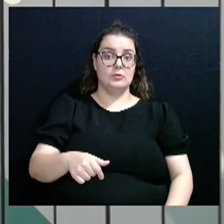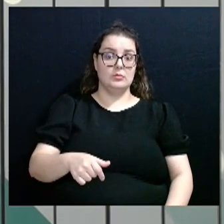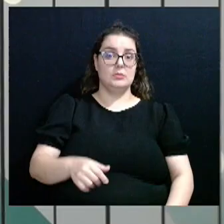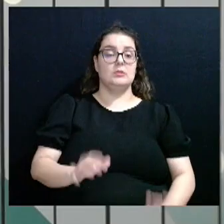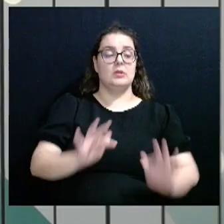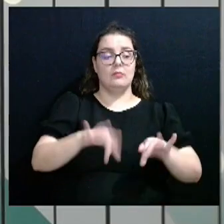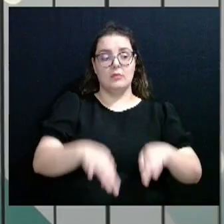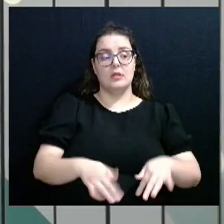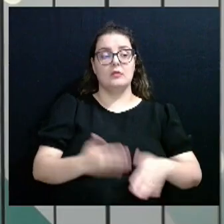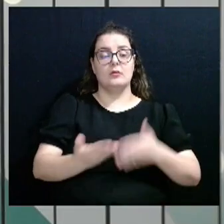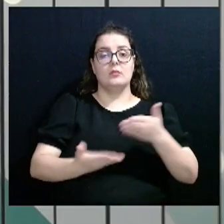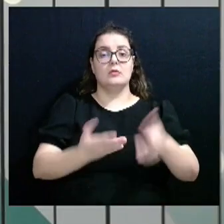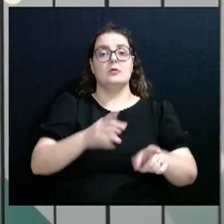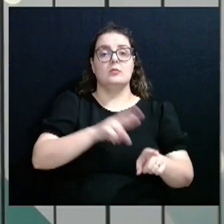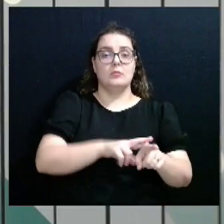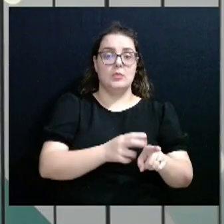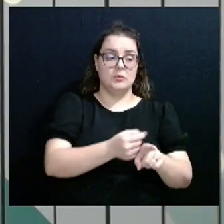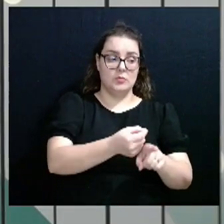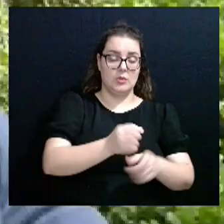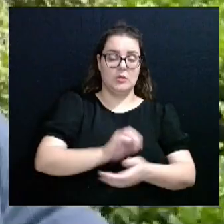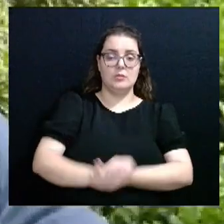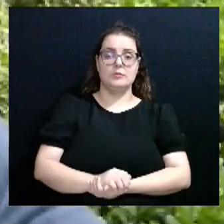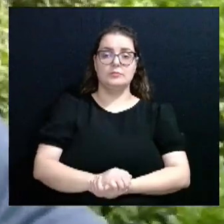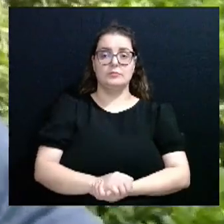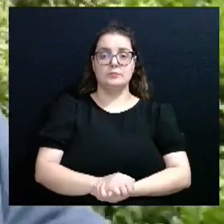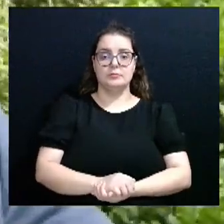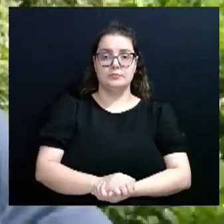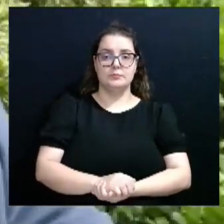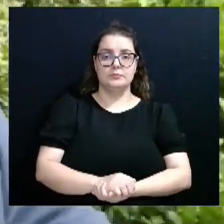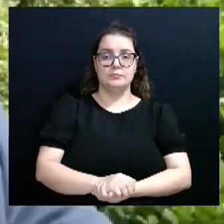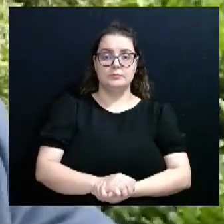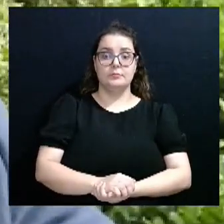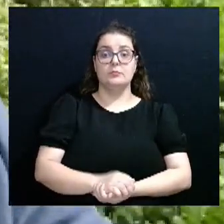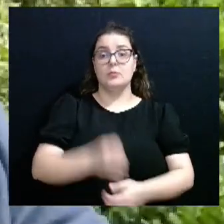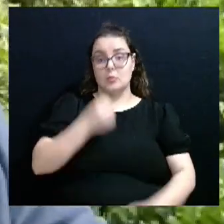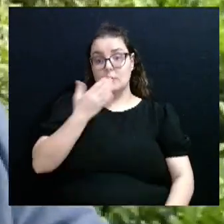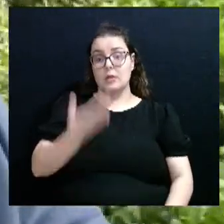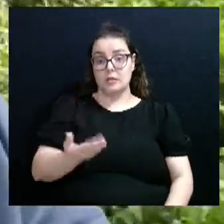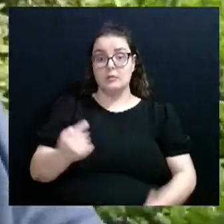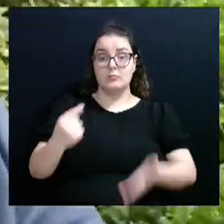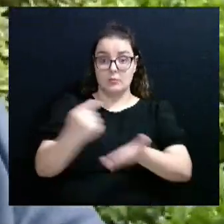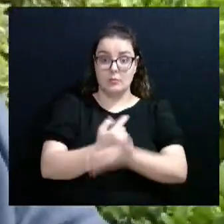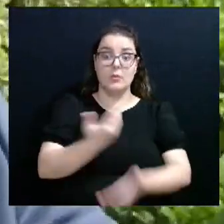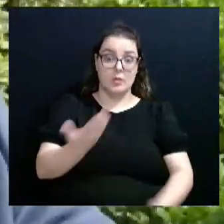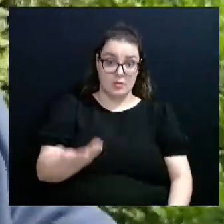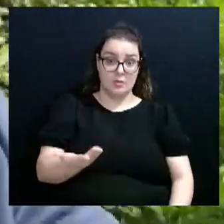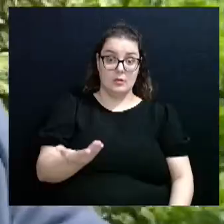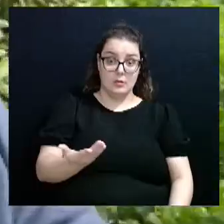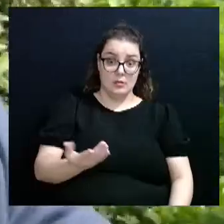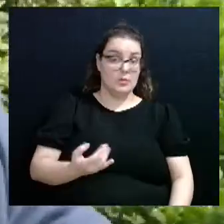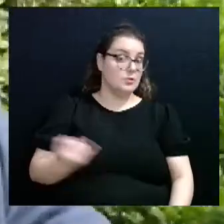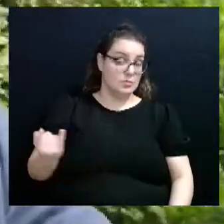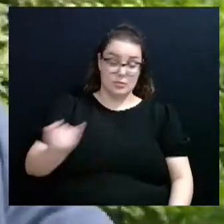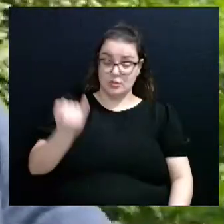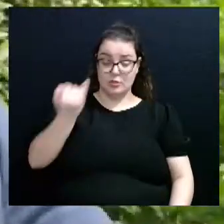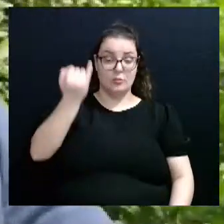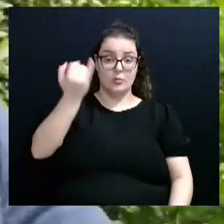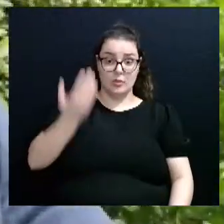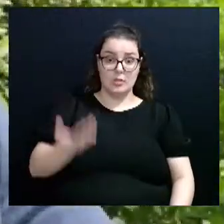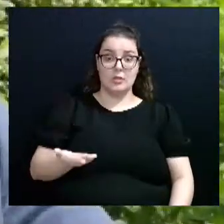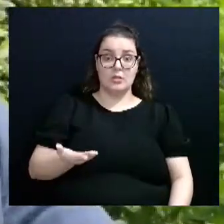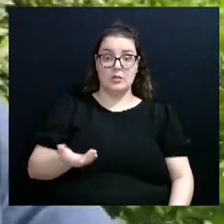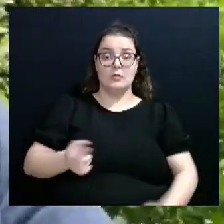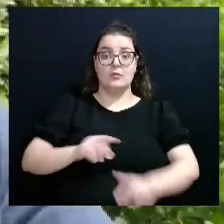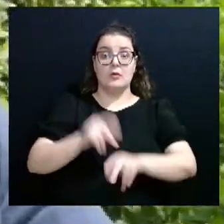de próstata? Muito bem, bom, essa pergunta é uma pergunta de extrema relevância, né, porque muita gente acaba não